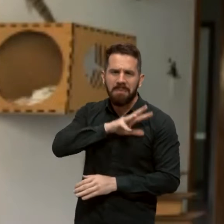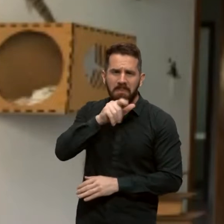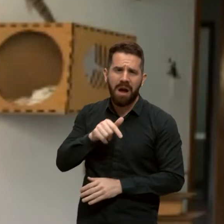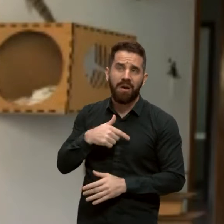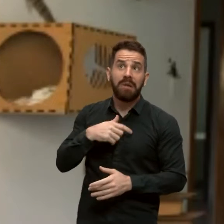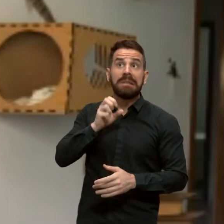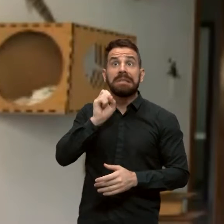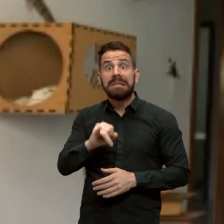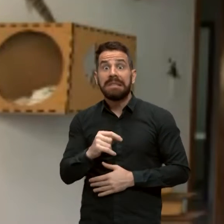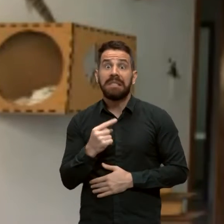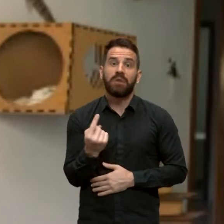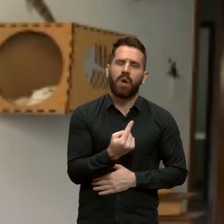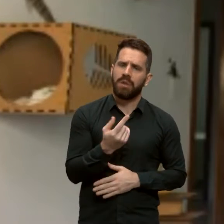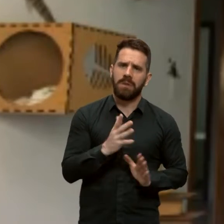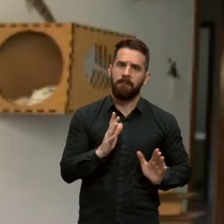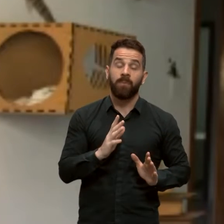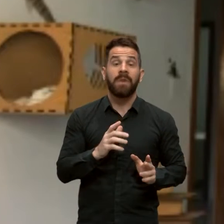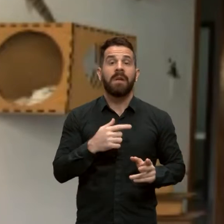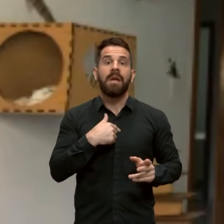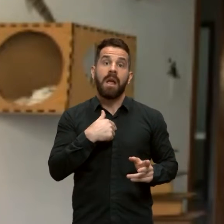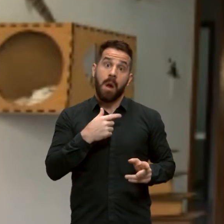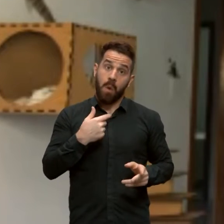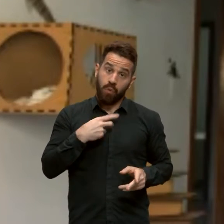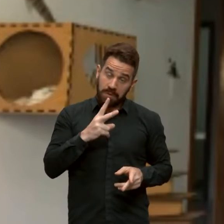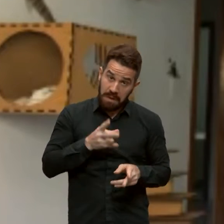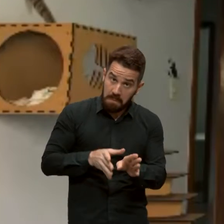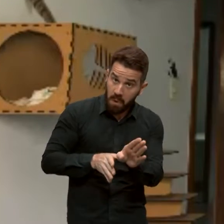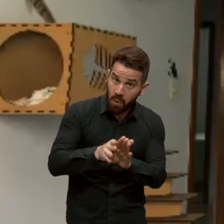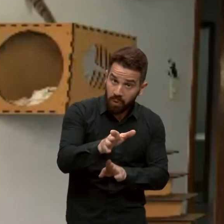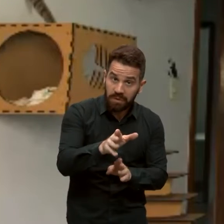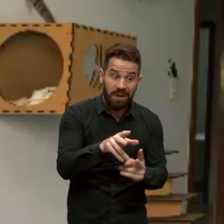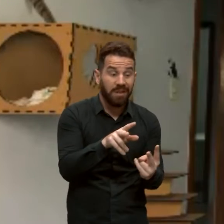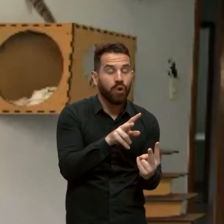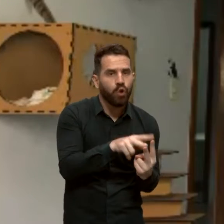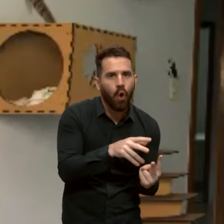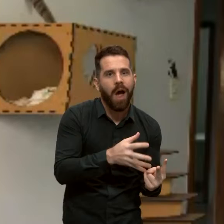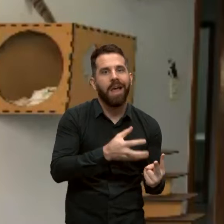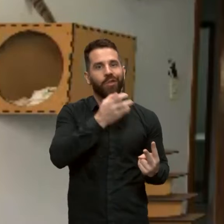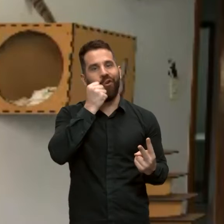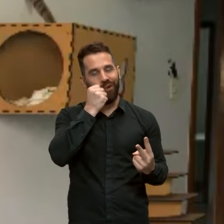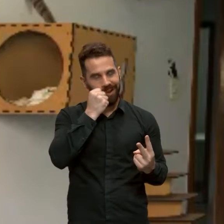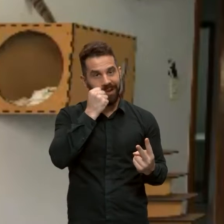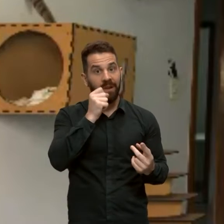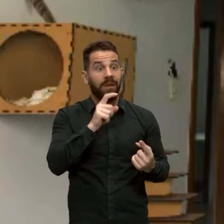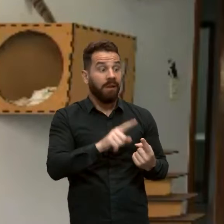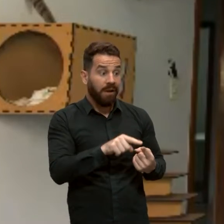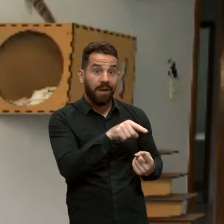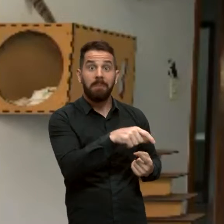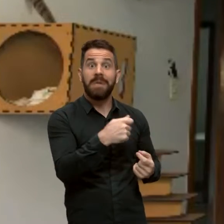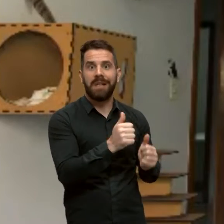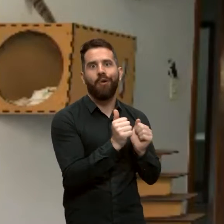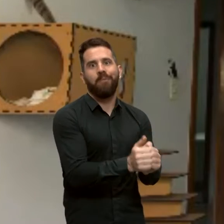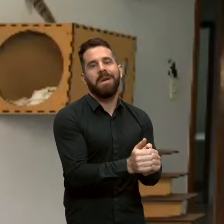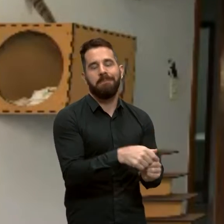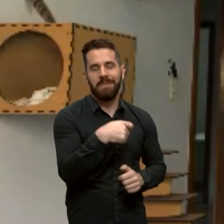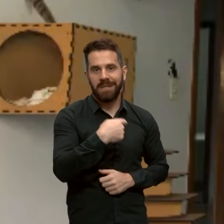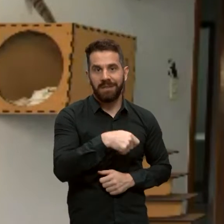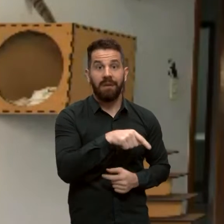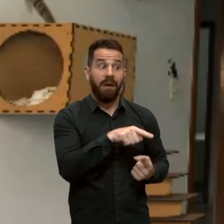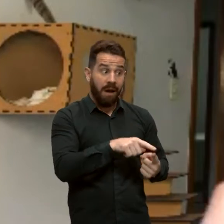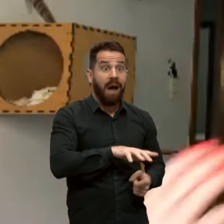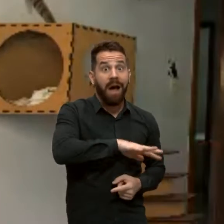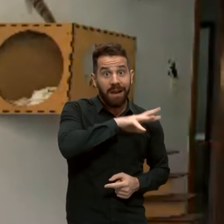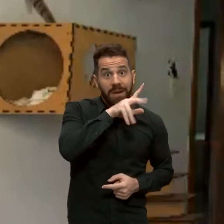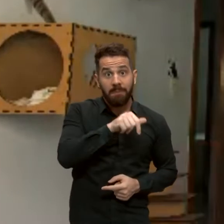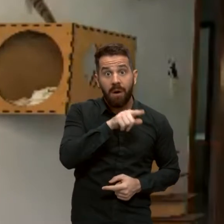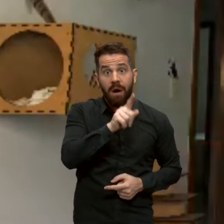adotar 2, porque o animal ele precisa de uma companhia. Não é porque ele é um animal, ele vive sozinho. O animal ele é para viver